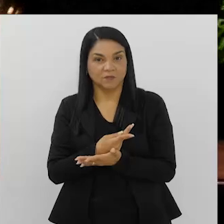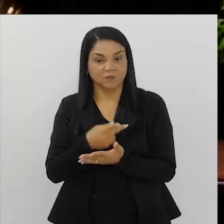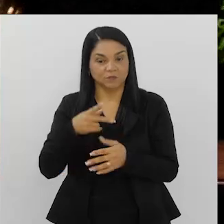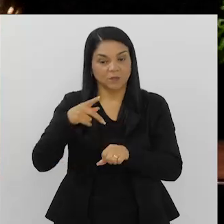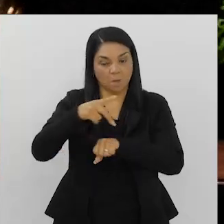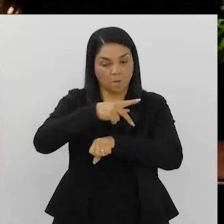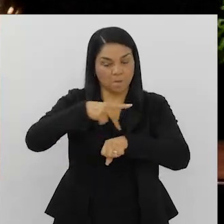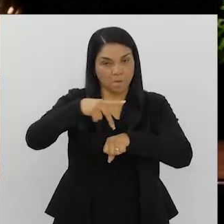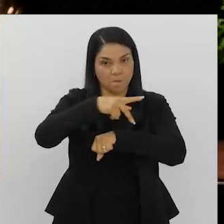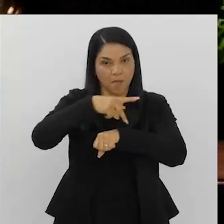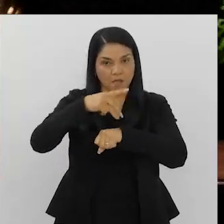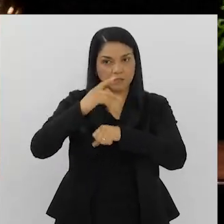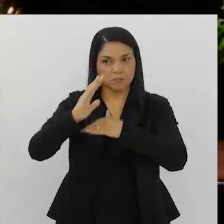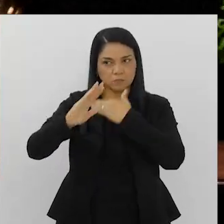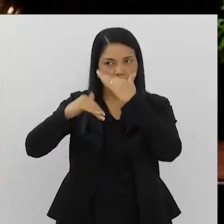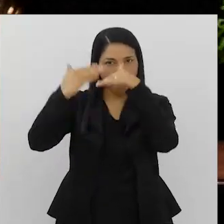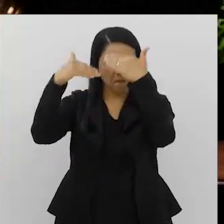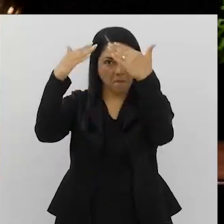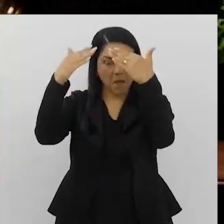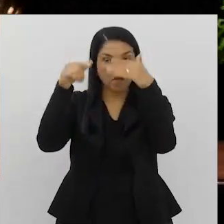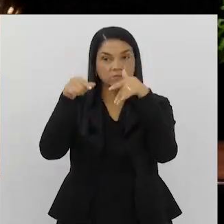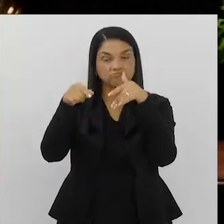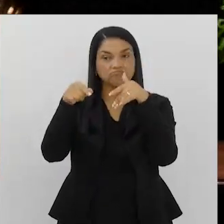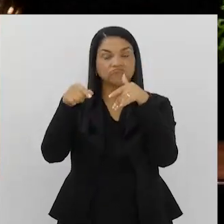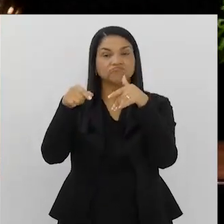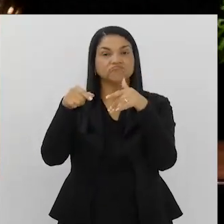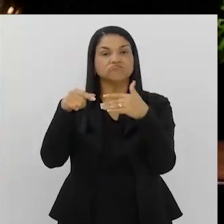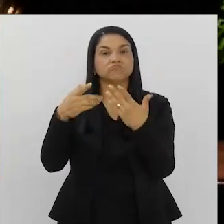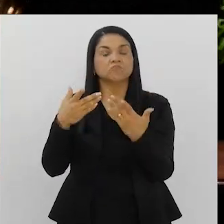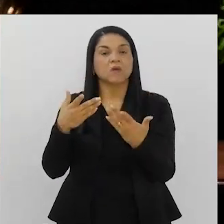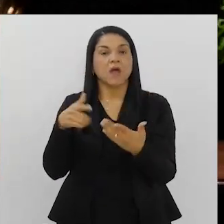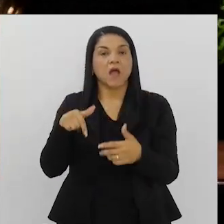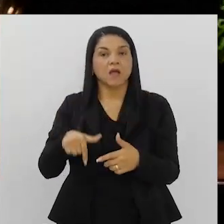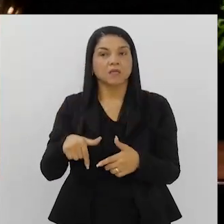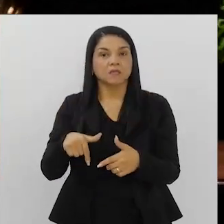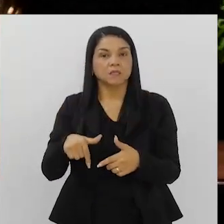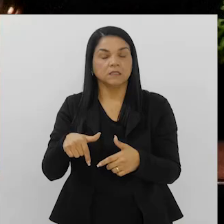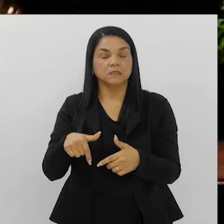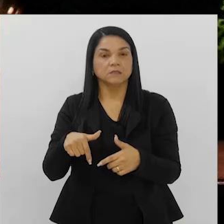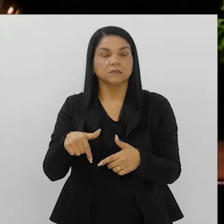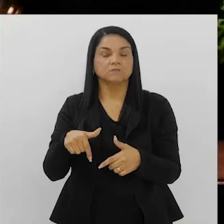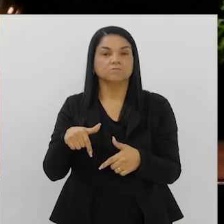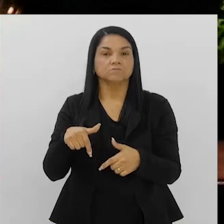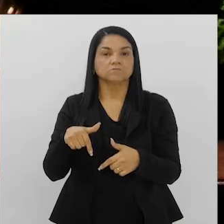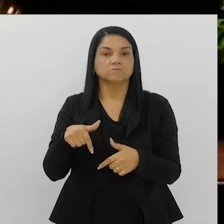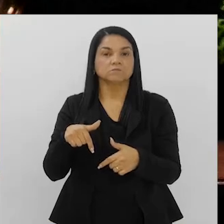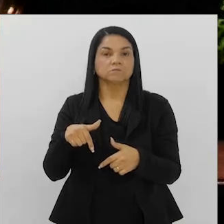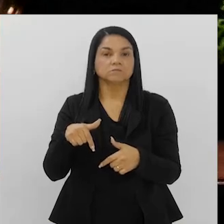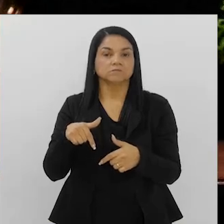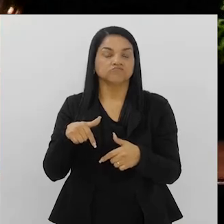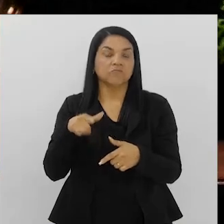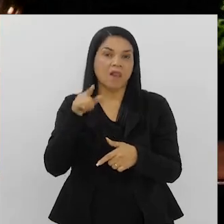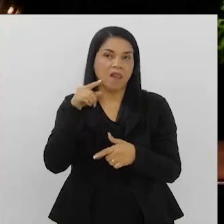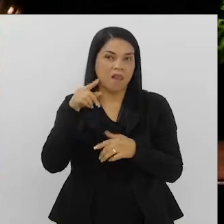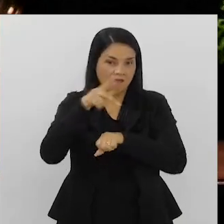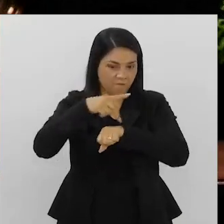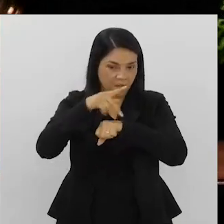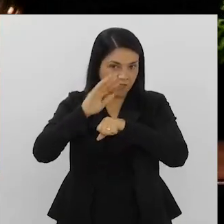fenômeno acontecendo em países desenvolvidos, com um processo mais lento aqui no Brasil,